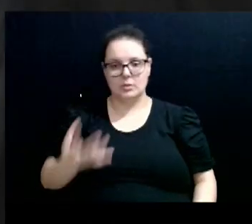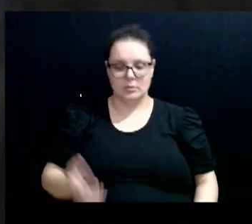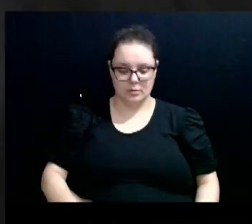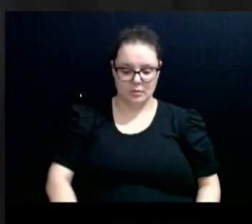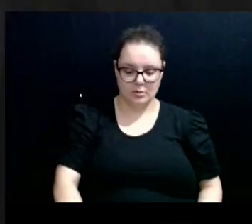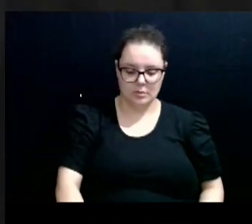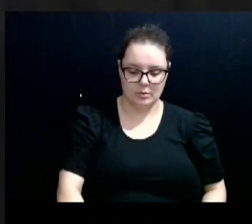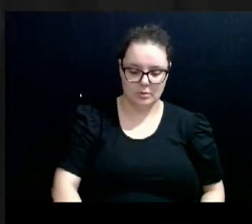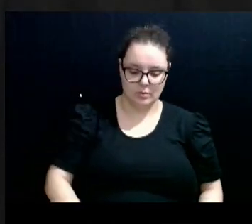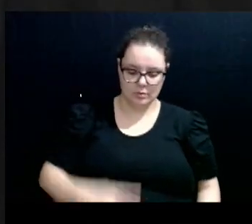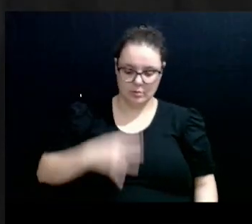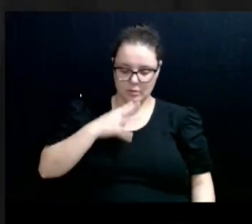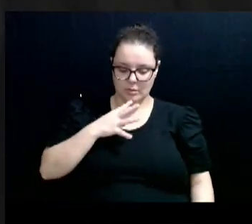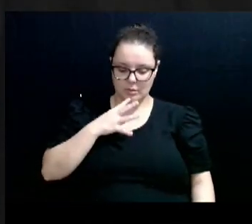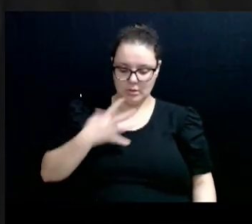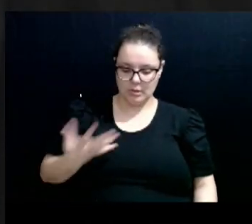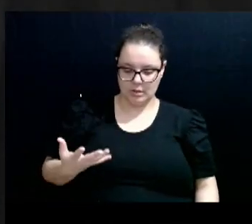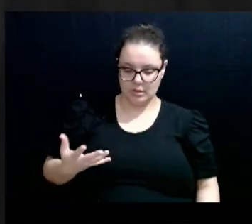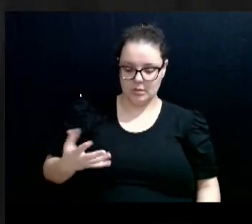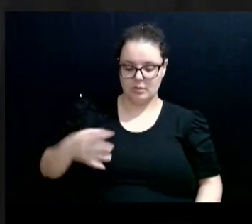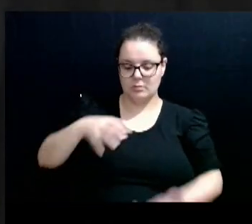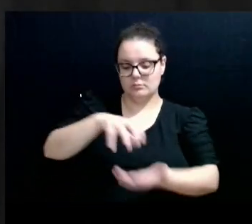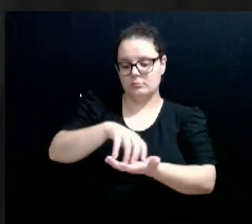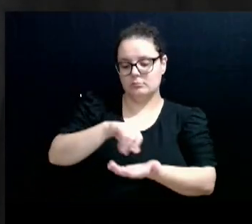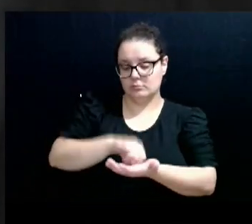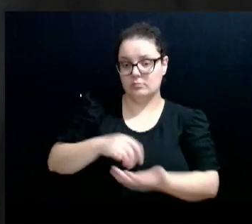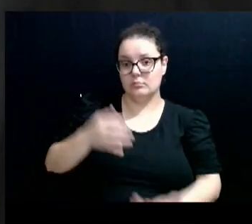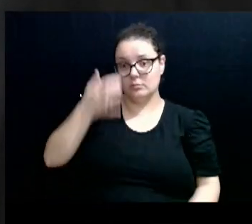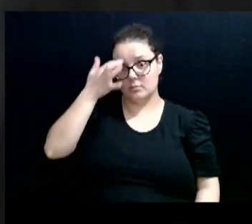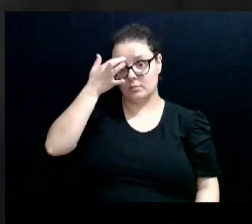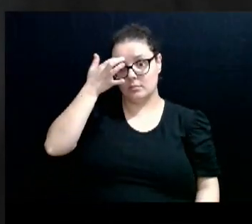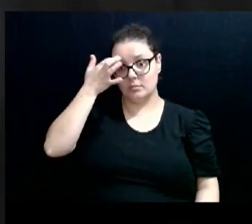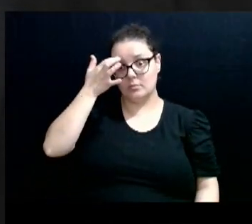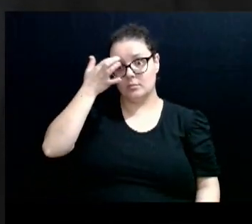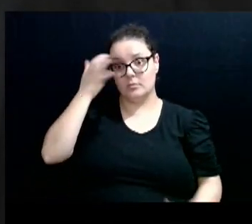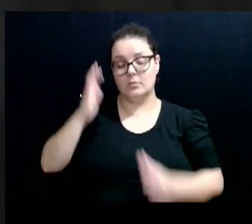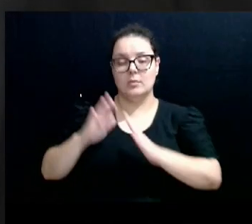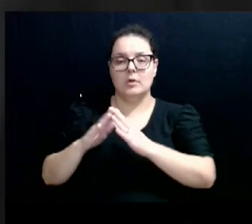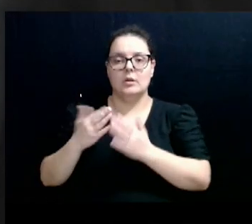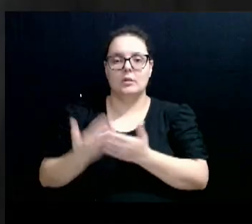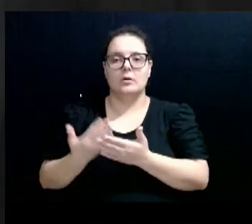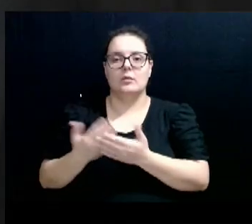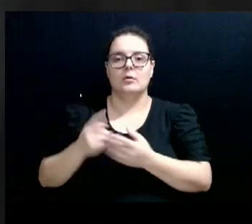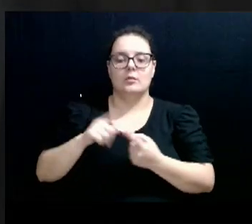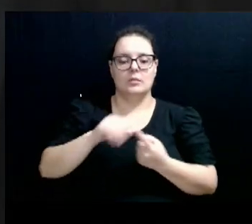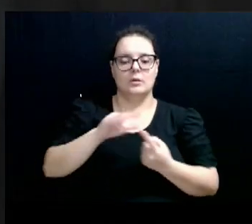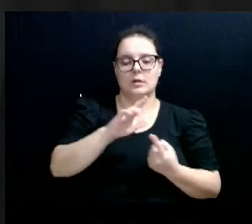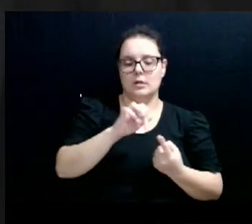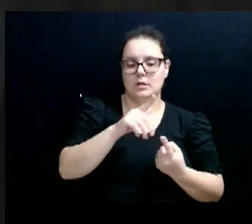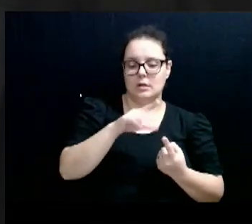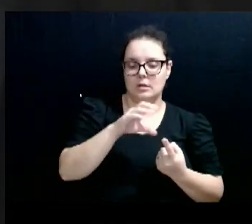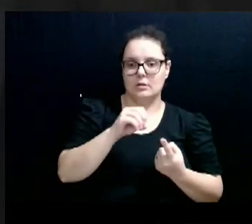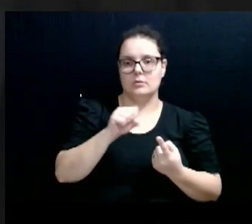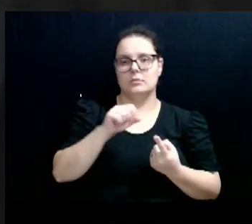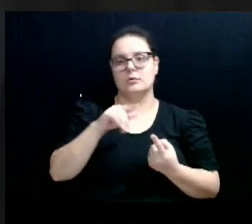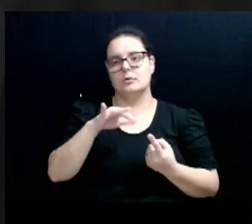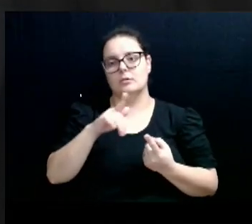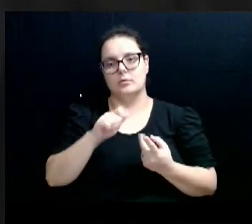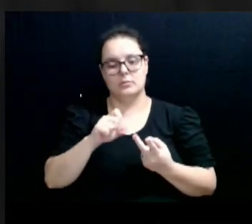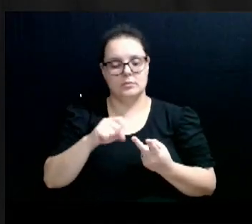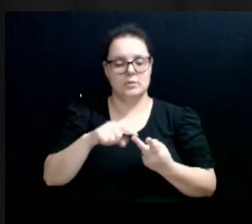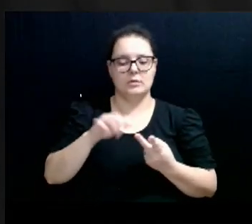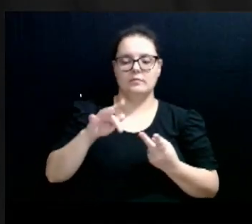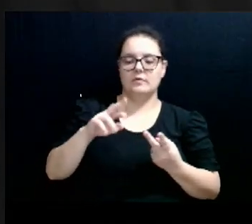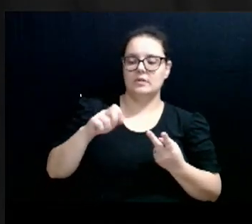pedi só para as escolas aqui, Carlos Gomes, Francisco de Sério,